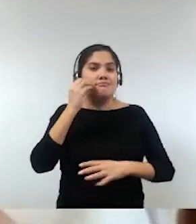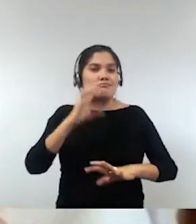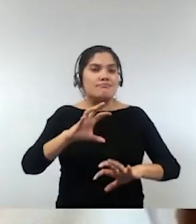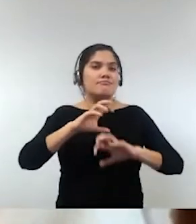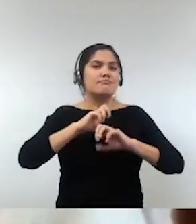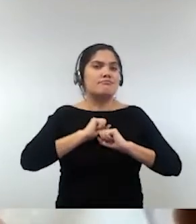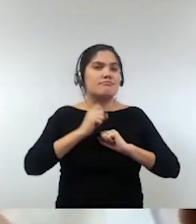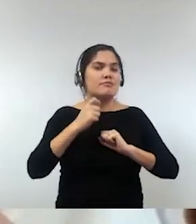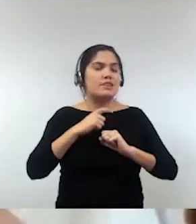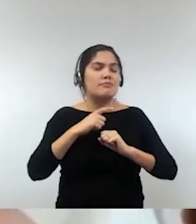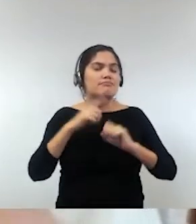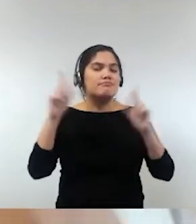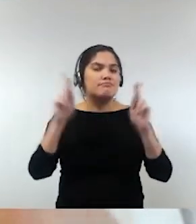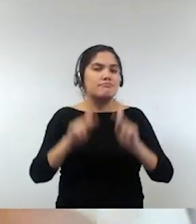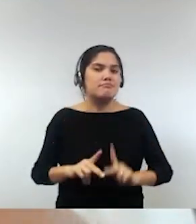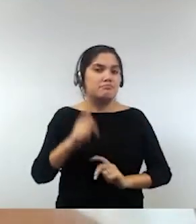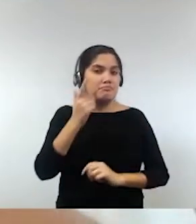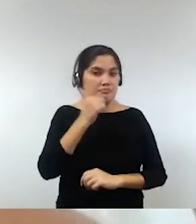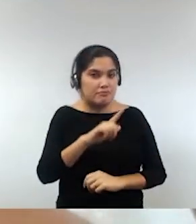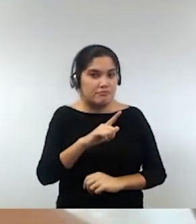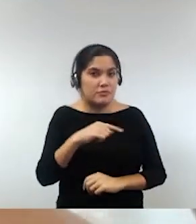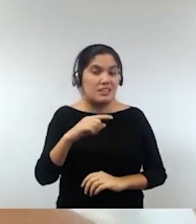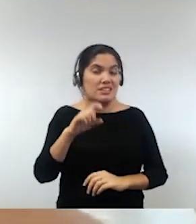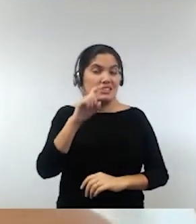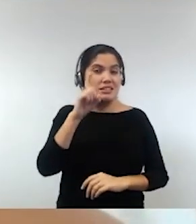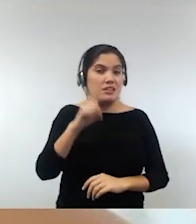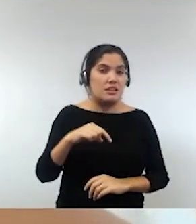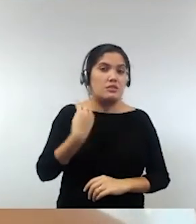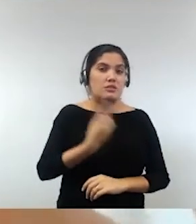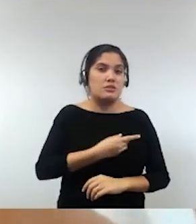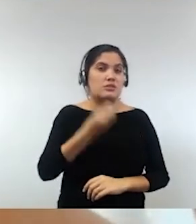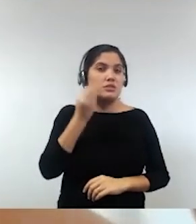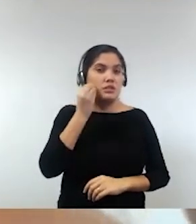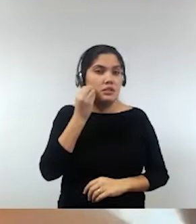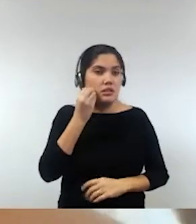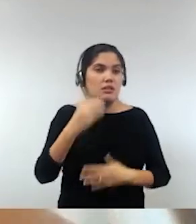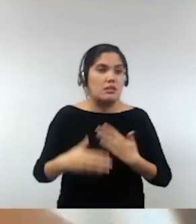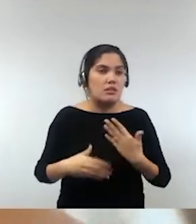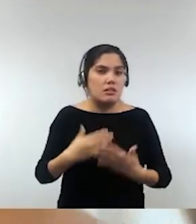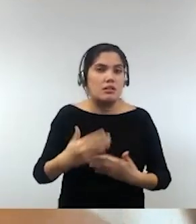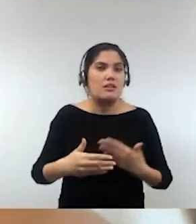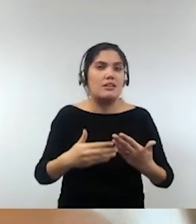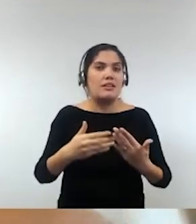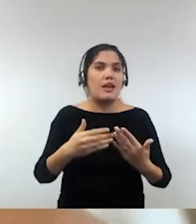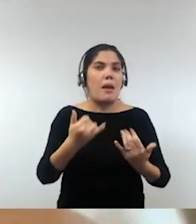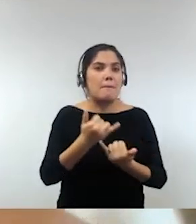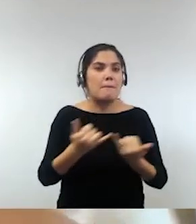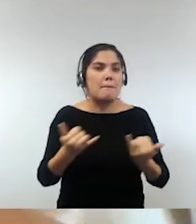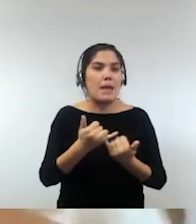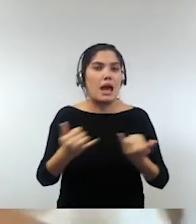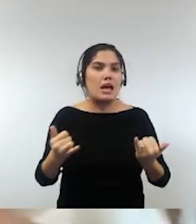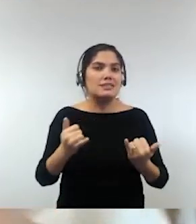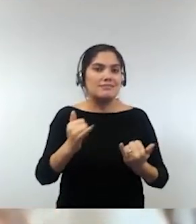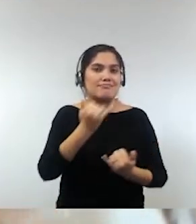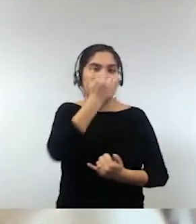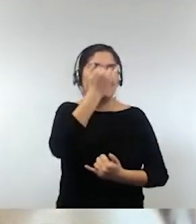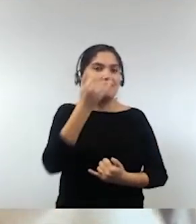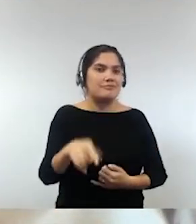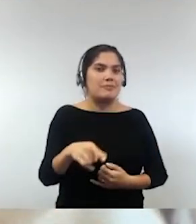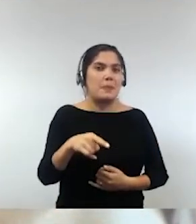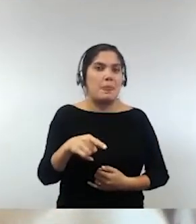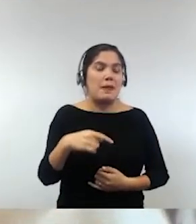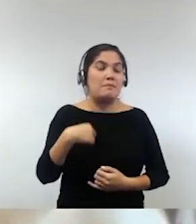da pacificação. Será que nós não estamos colocando a carroça na frente dos bois? É o que eu pensava. Eu